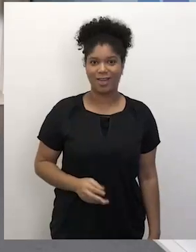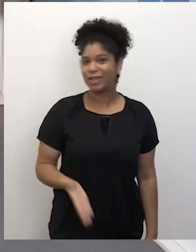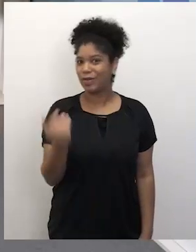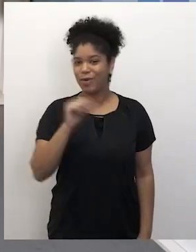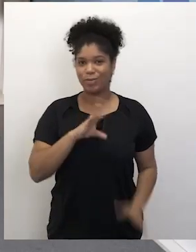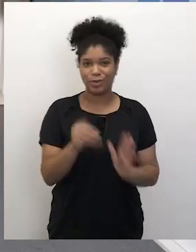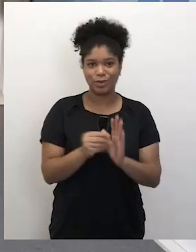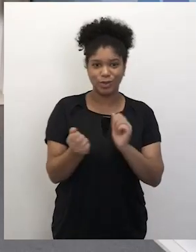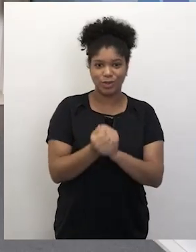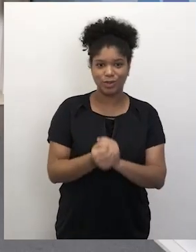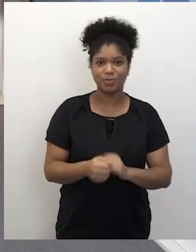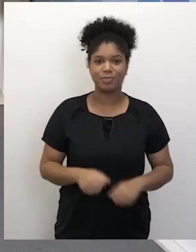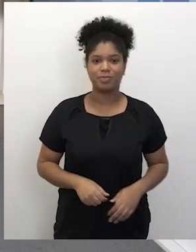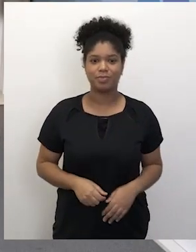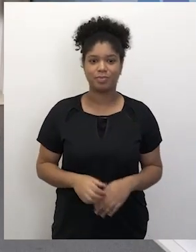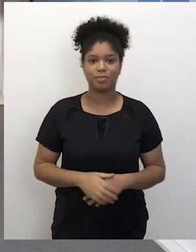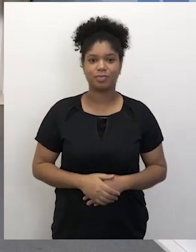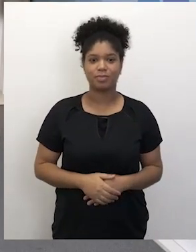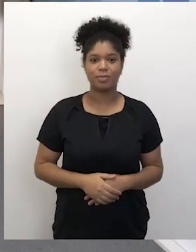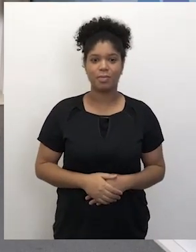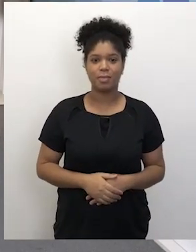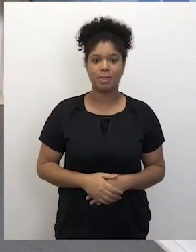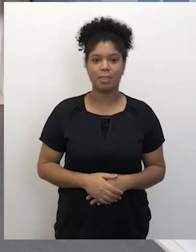Ju? Vamos. Então vamos lá.